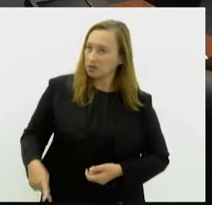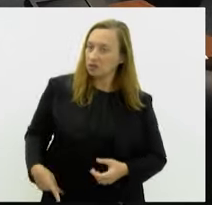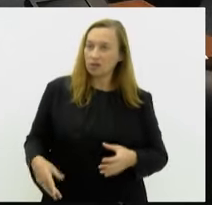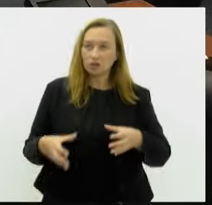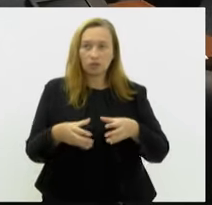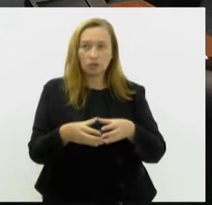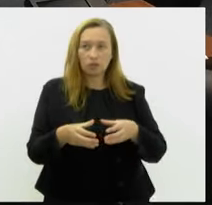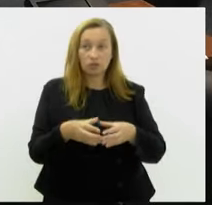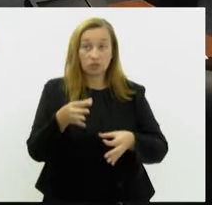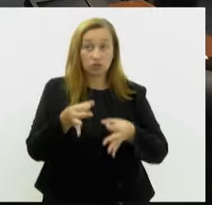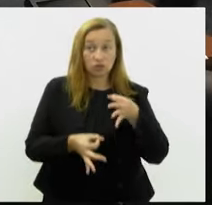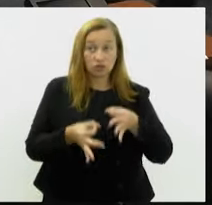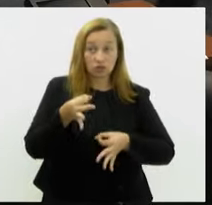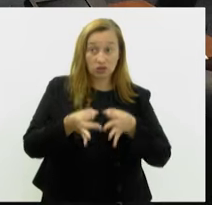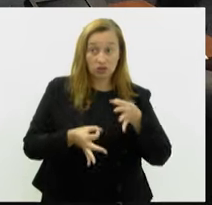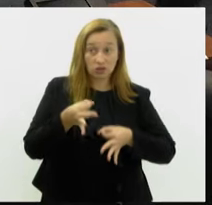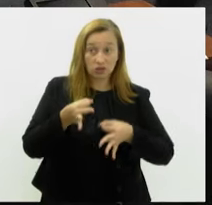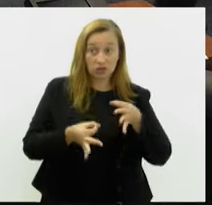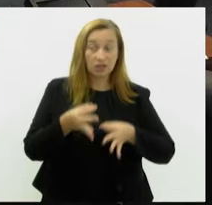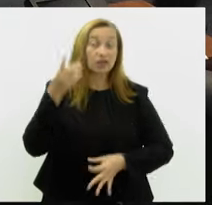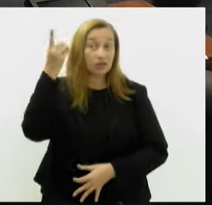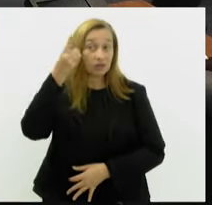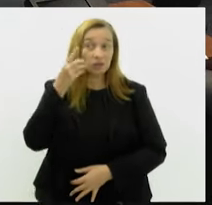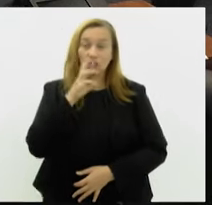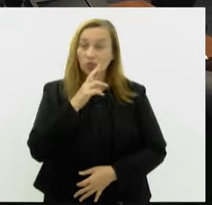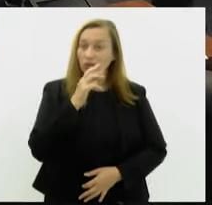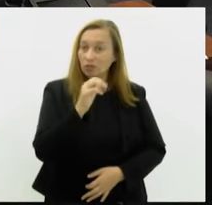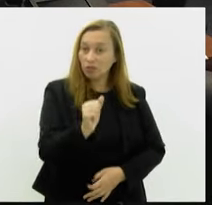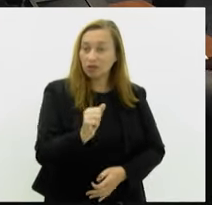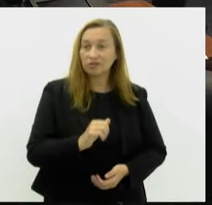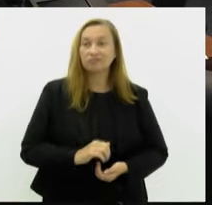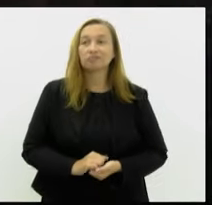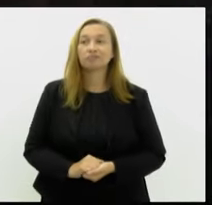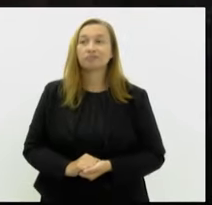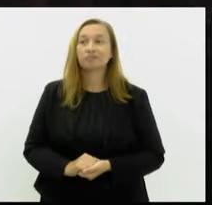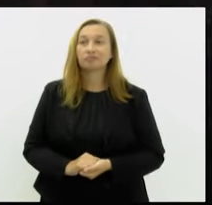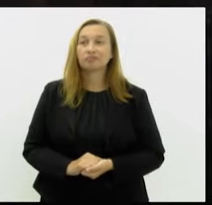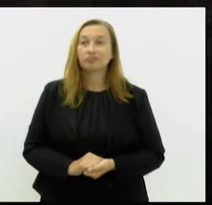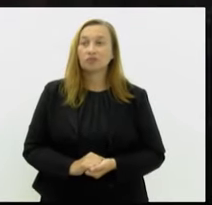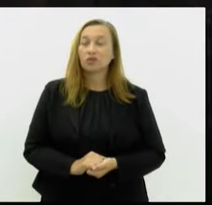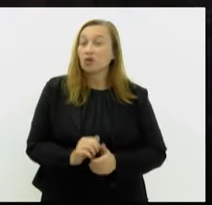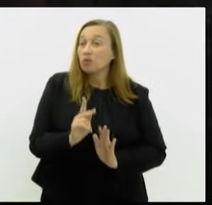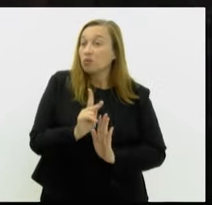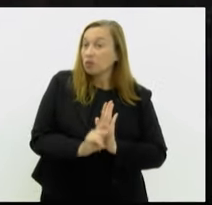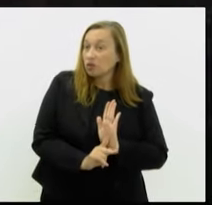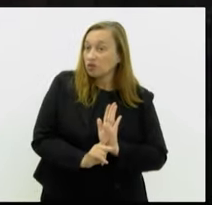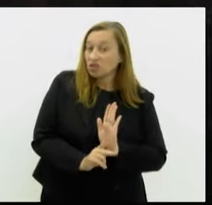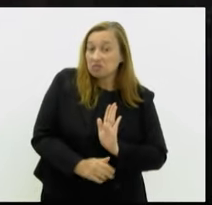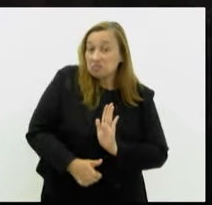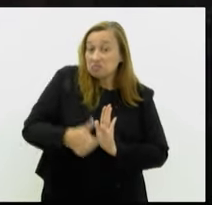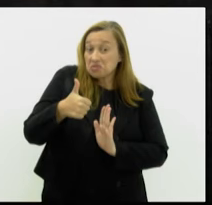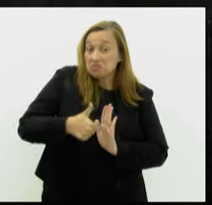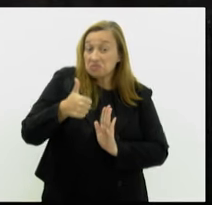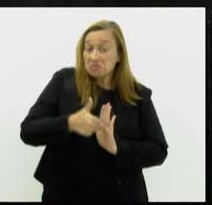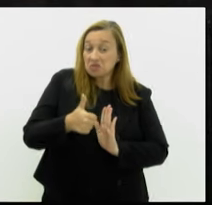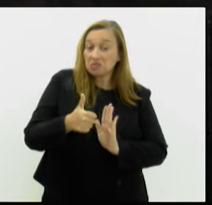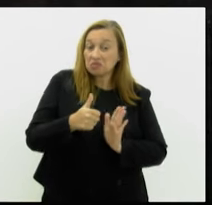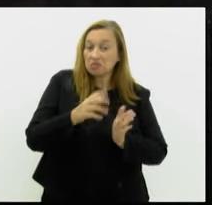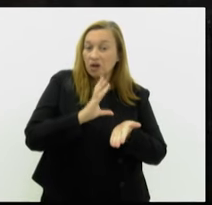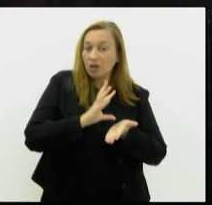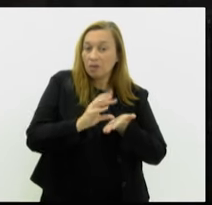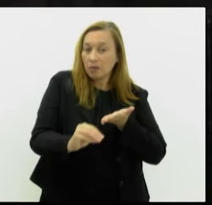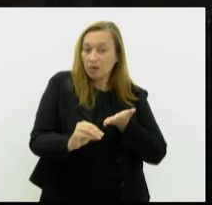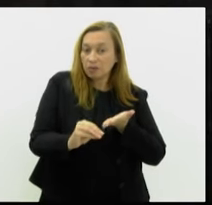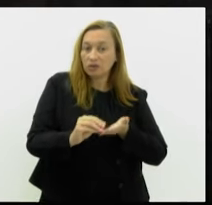Constituição e Justiça, deputado Rodrigo Amorim, com um projeto primeiro da pauta, projeto